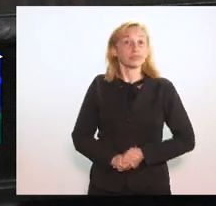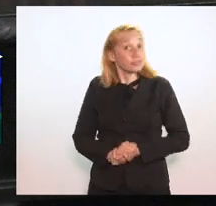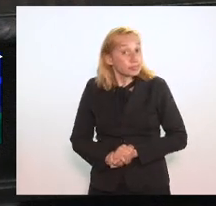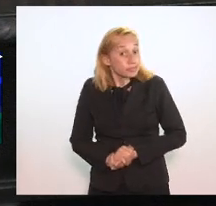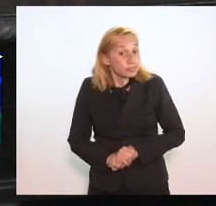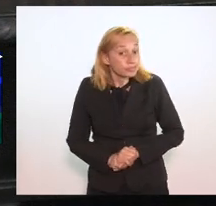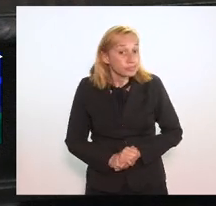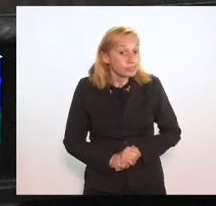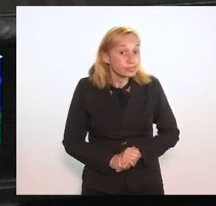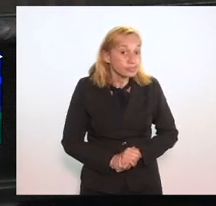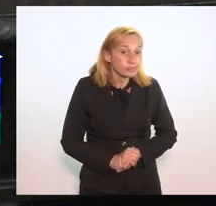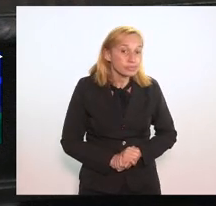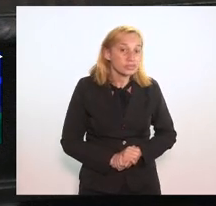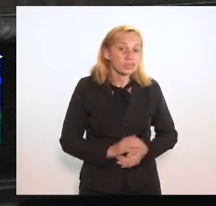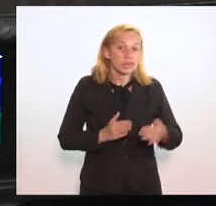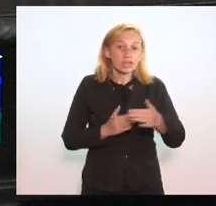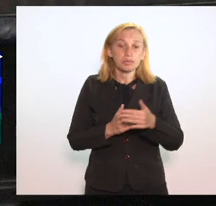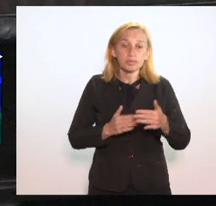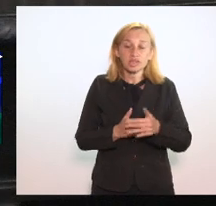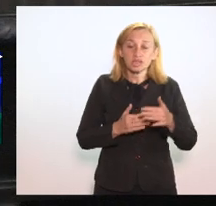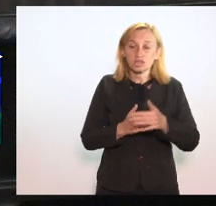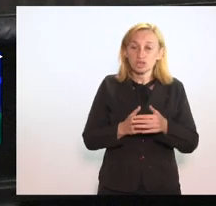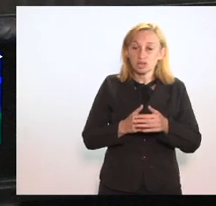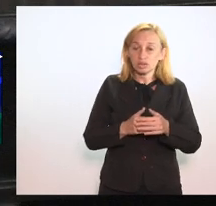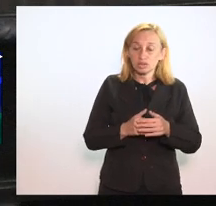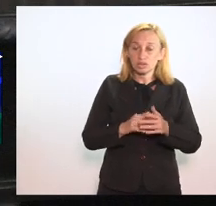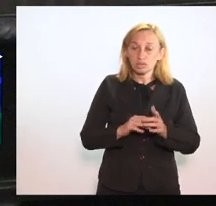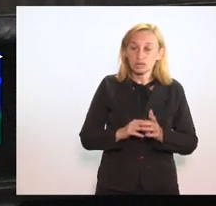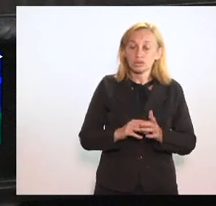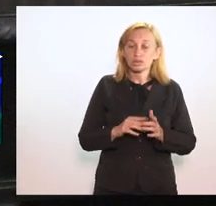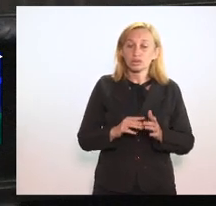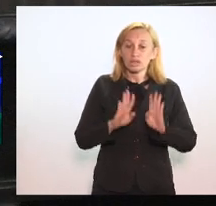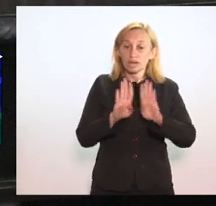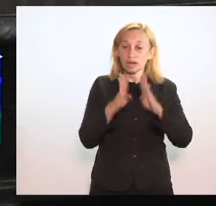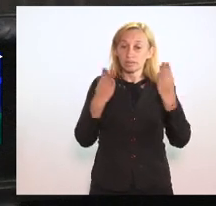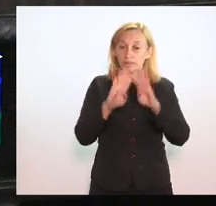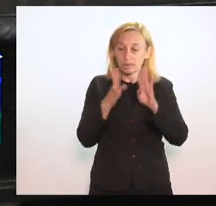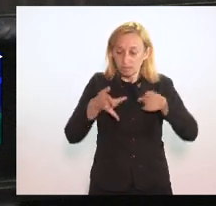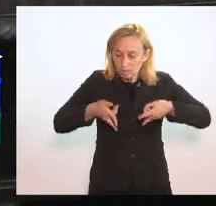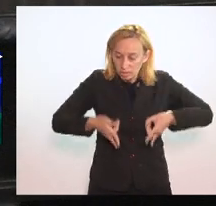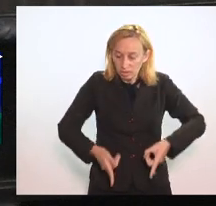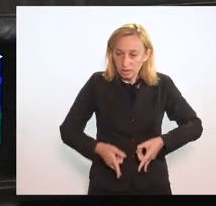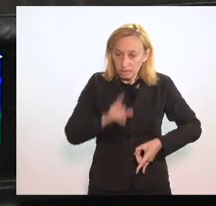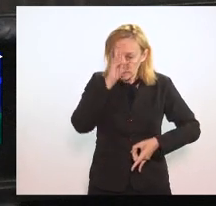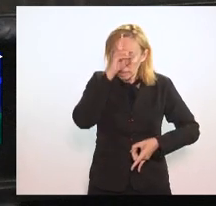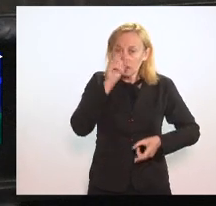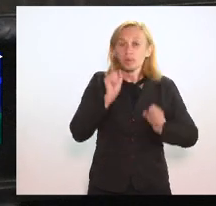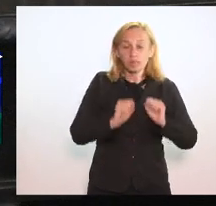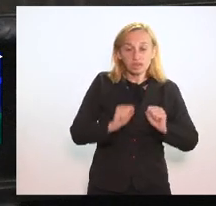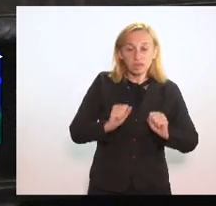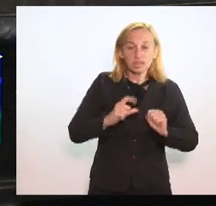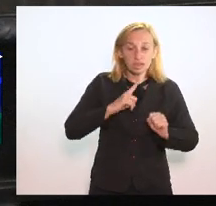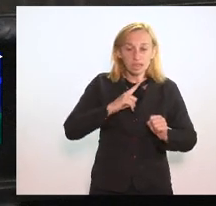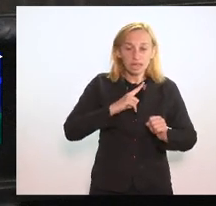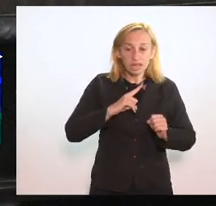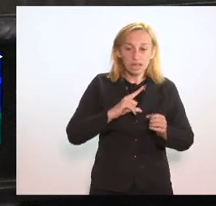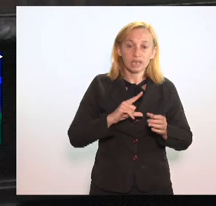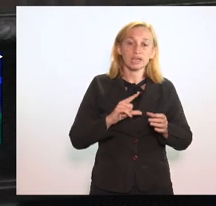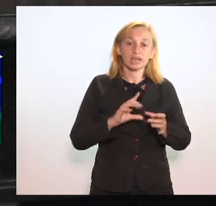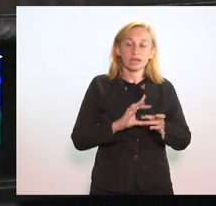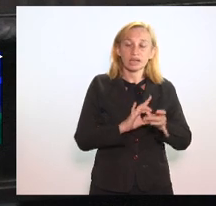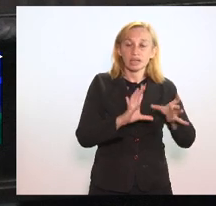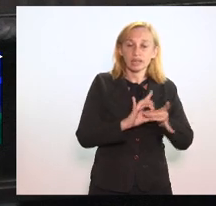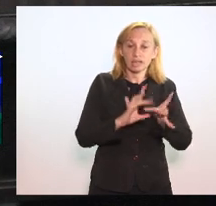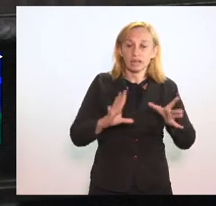inviabilizando a ampliação dos leitos e ele está disponíveis para a população do nosso